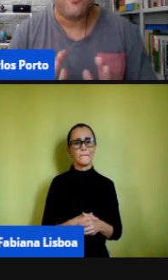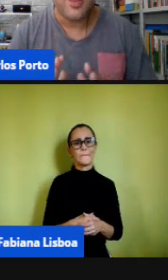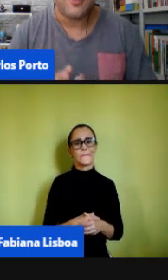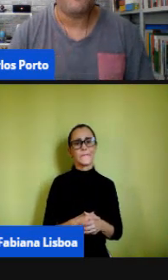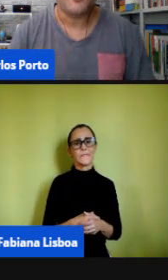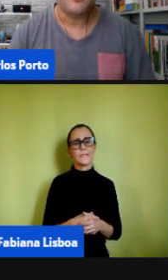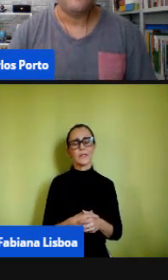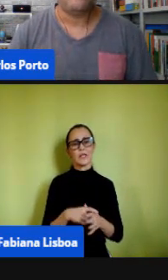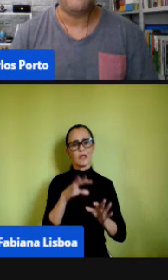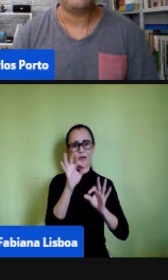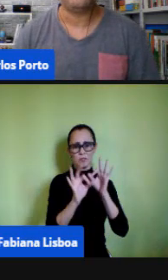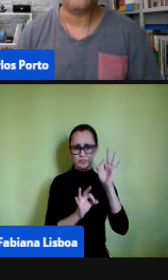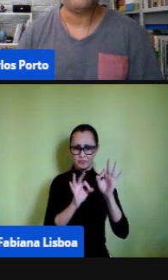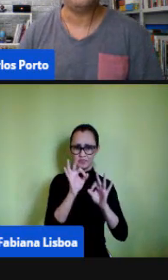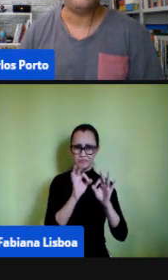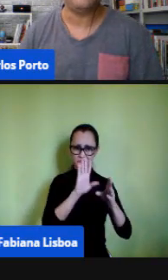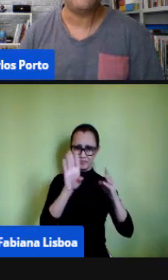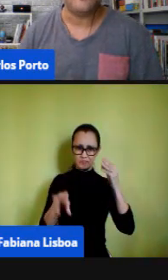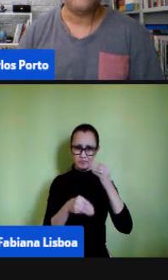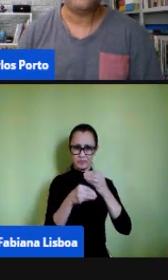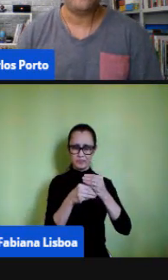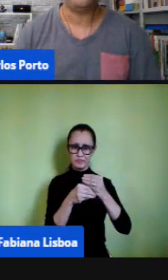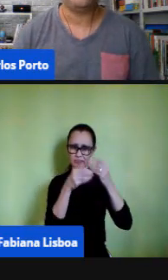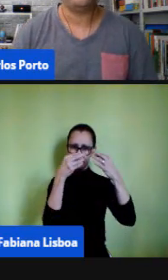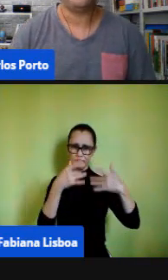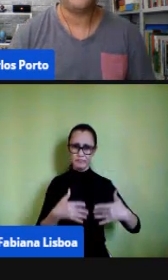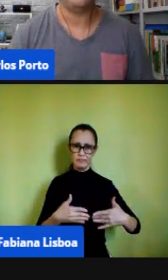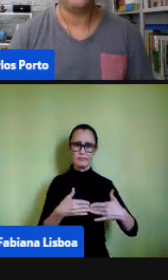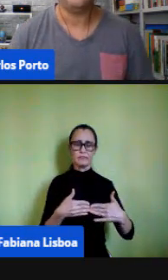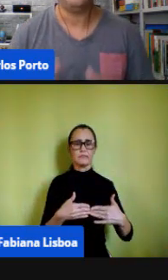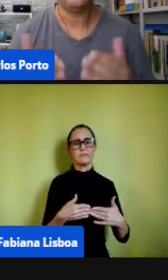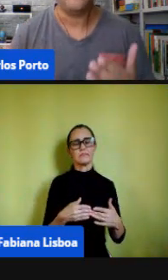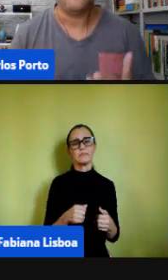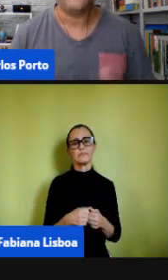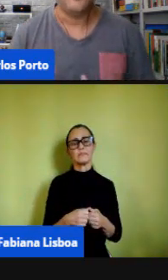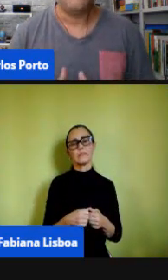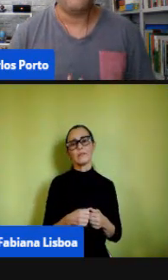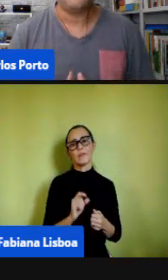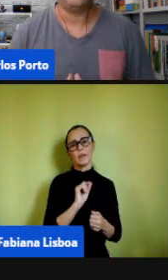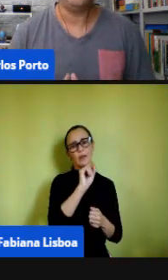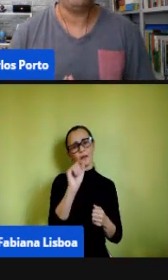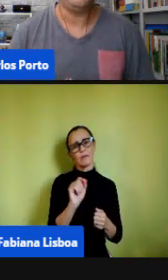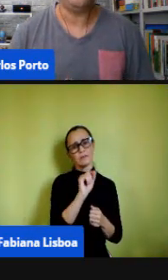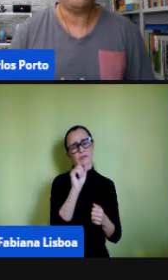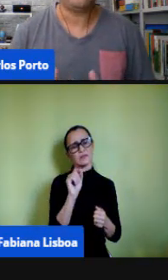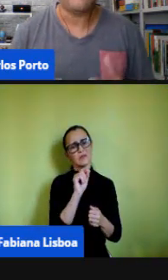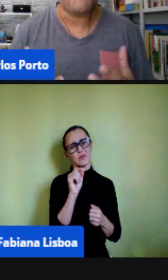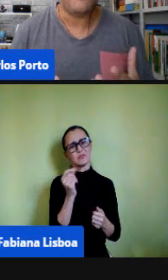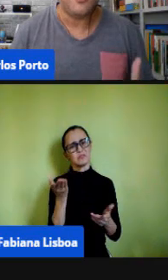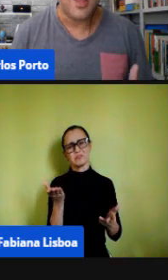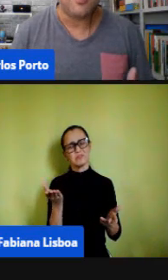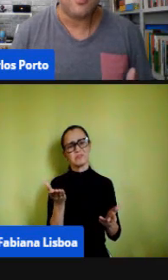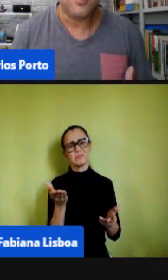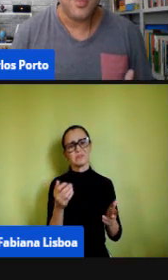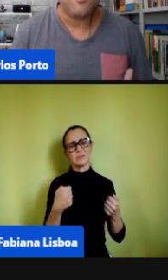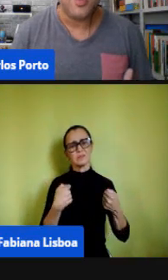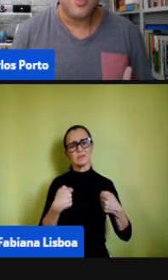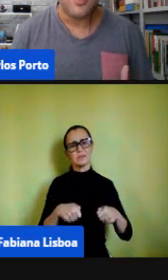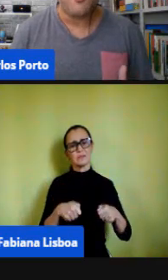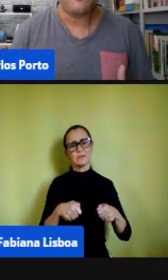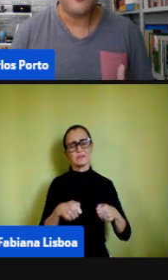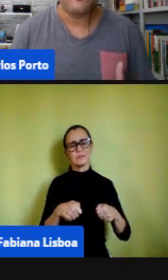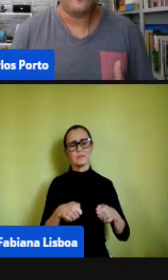alinhar essa fala sobre essas competências socioemocionais. O que são? Bom, elas são definidas como as capacidades,